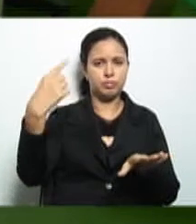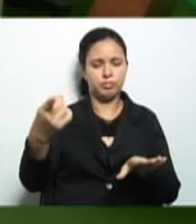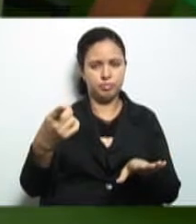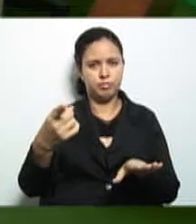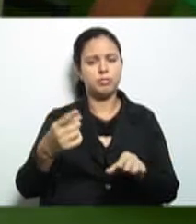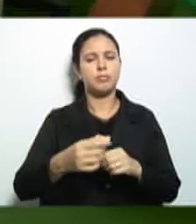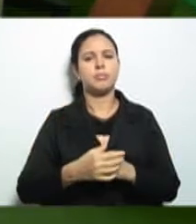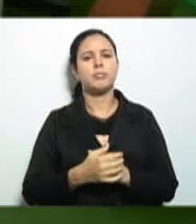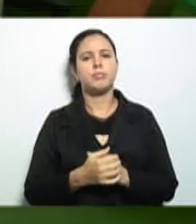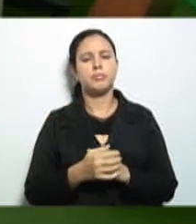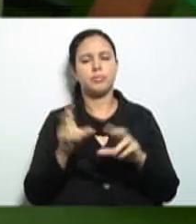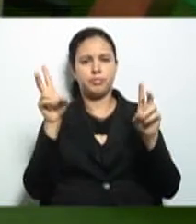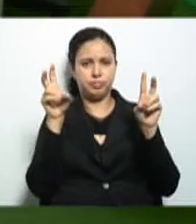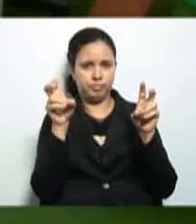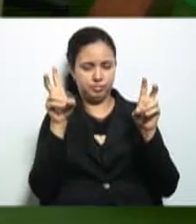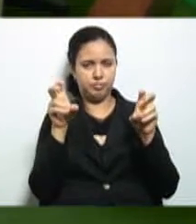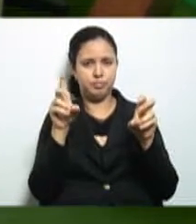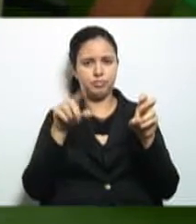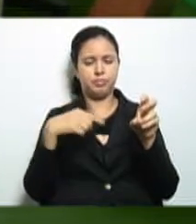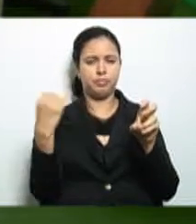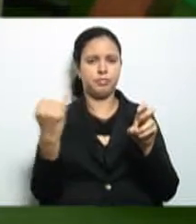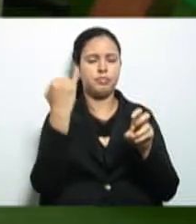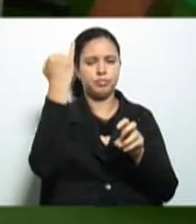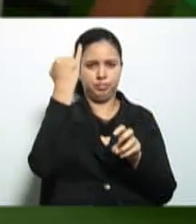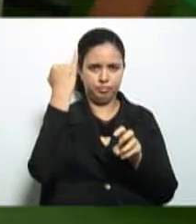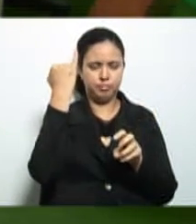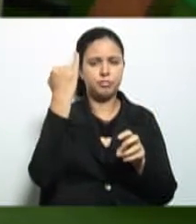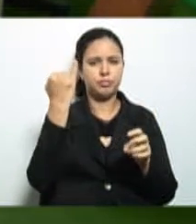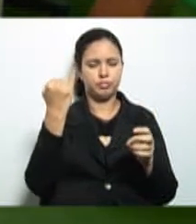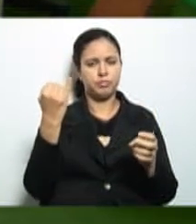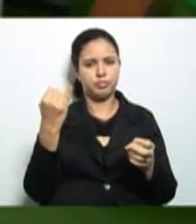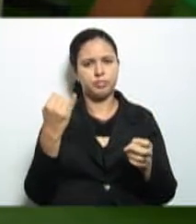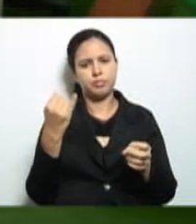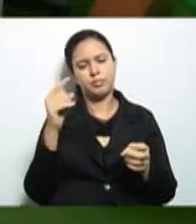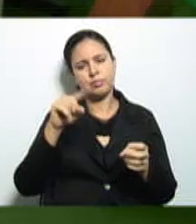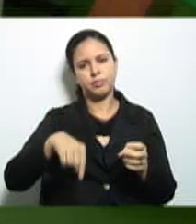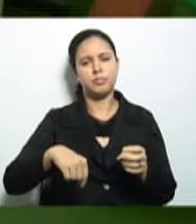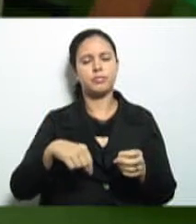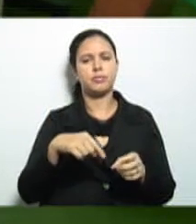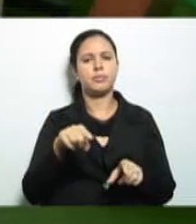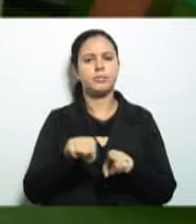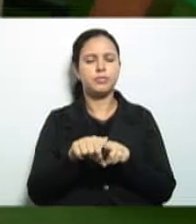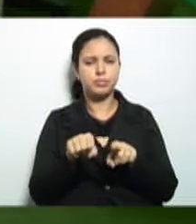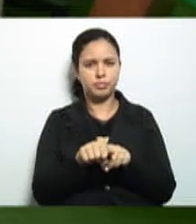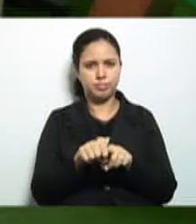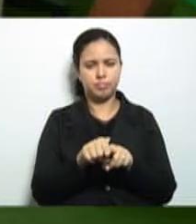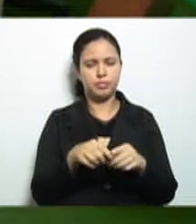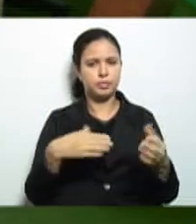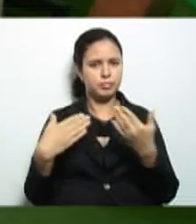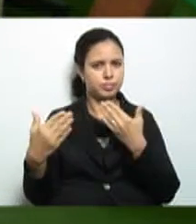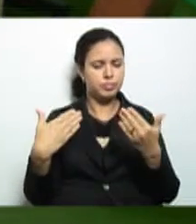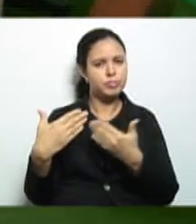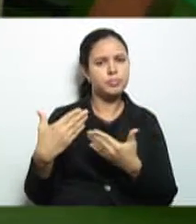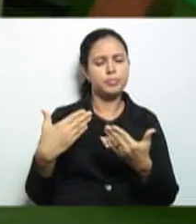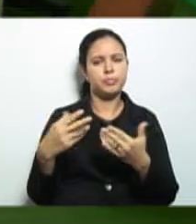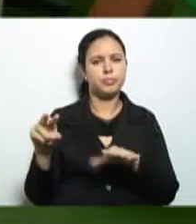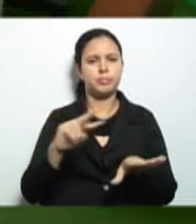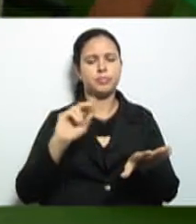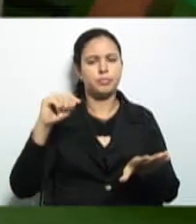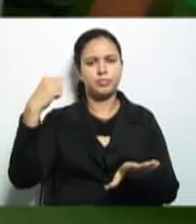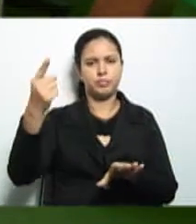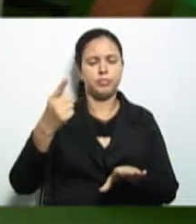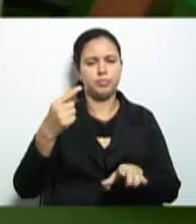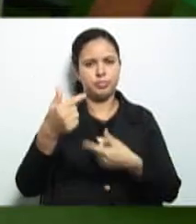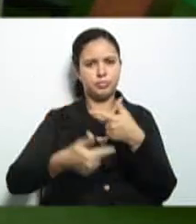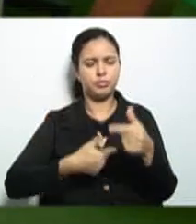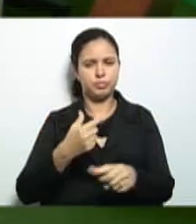muito empolgados com esse tema que é muito importante, é muito presente e que vamos debater no próximo encontro, que é o trabalho